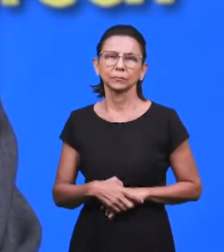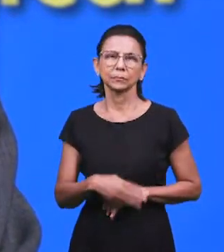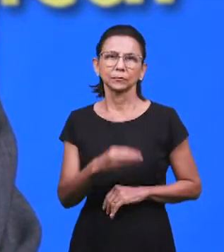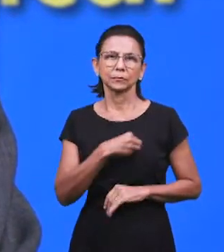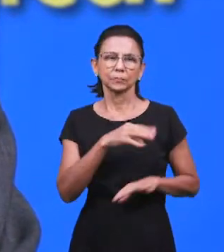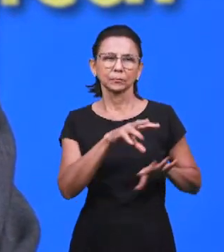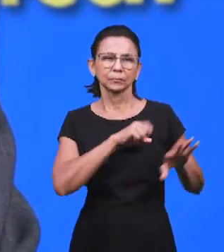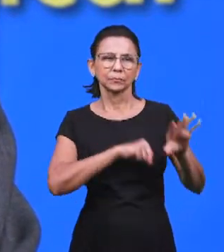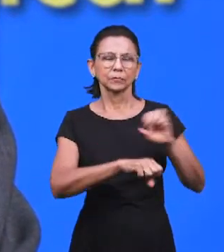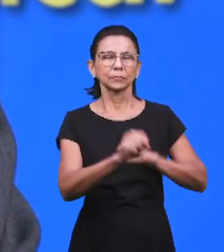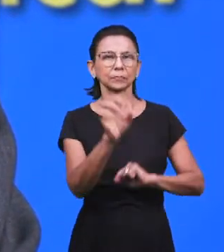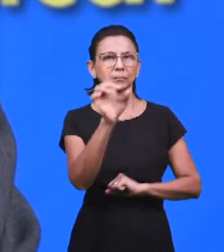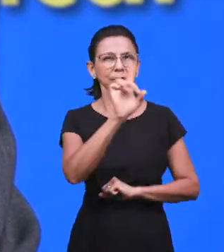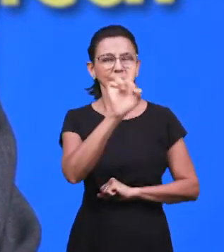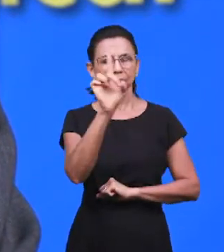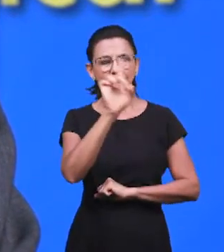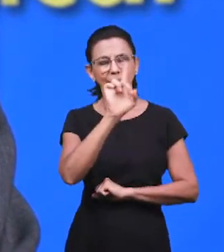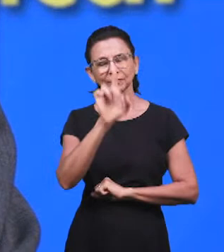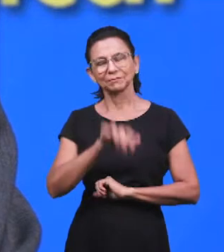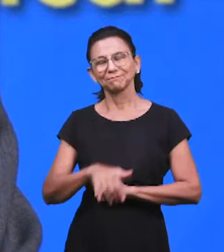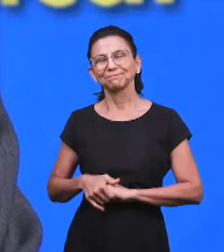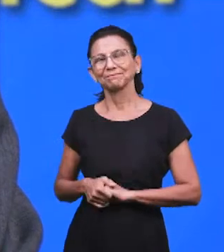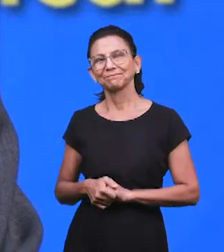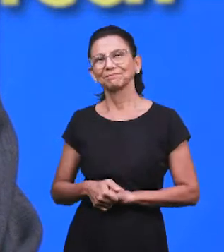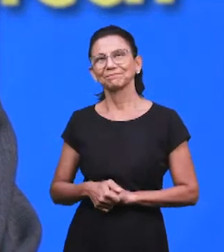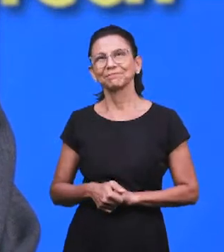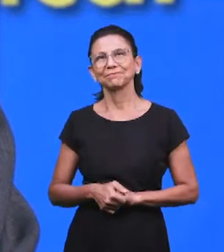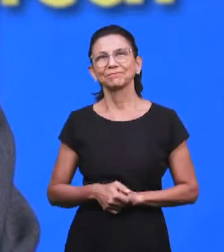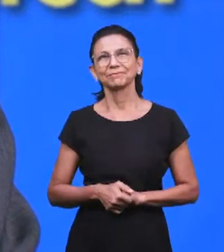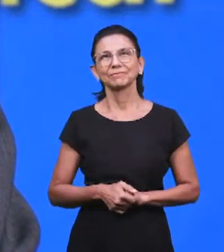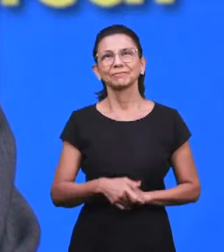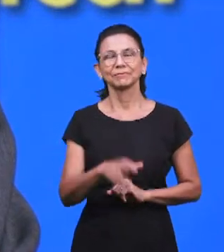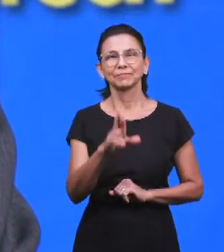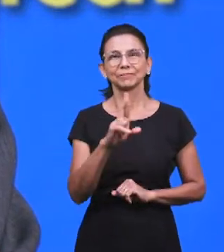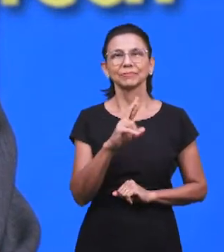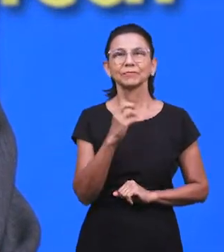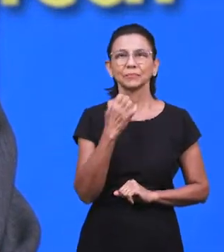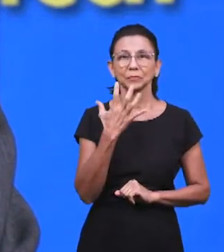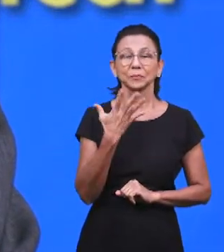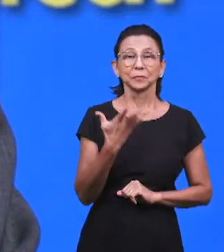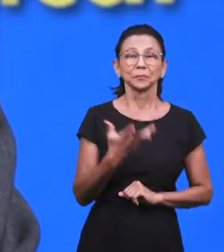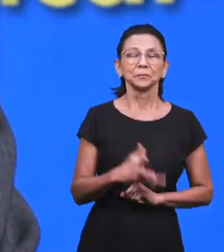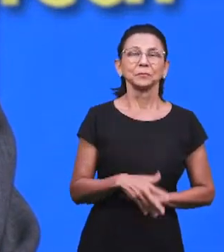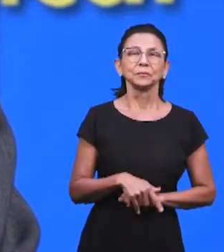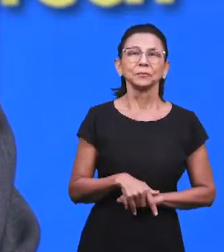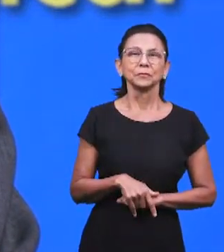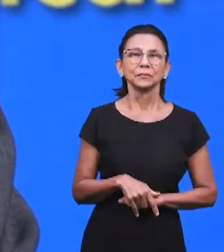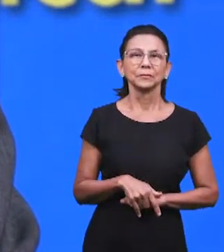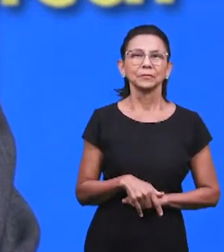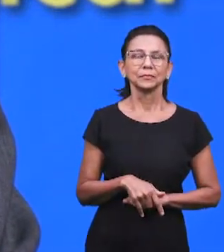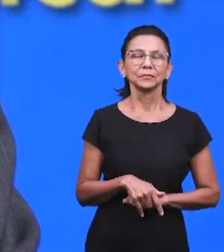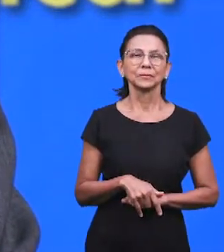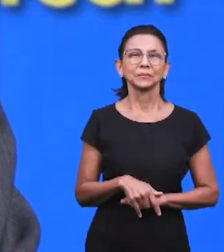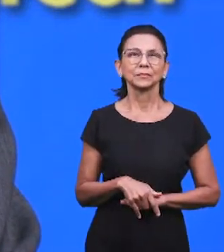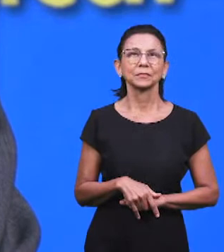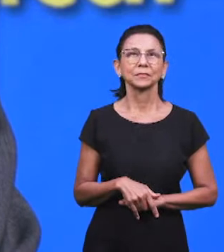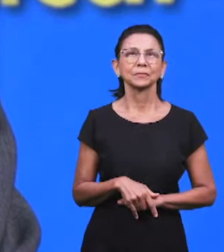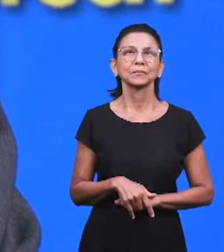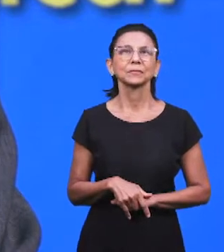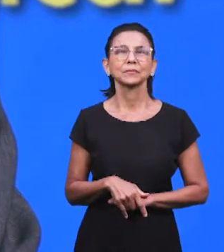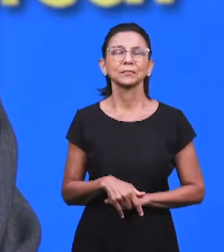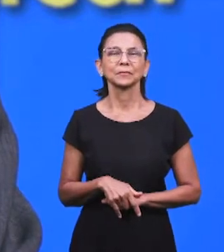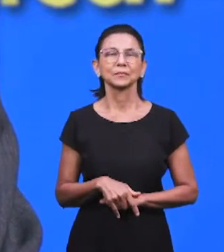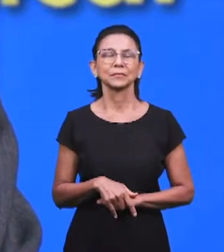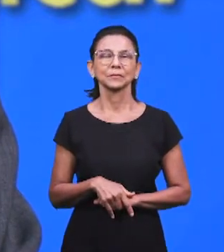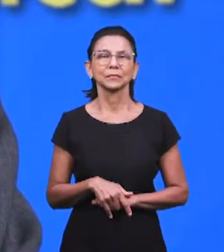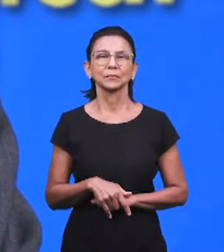deste mundo. Boas respostas dos nossos irmãos ali, na abertura dos trabalhos, né, da dinâmica ali,